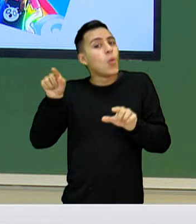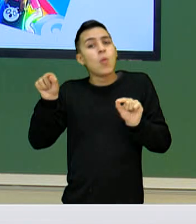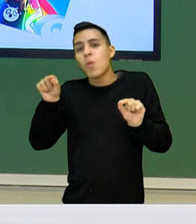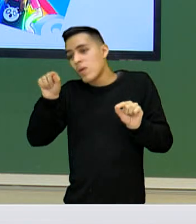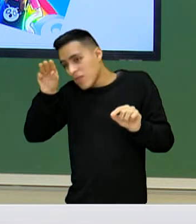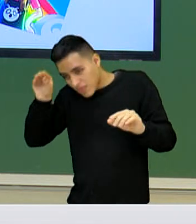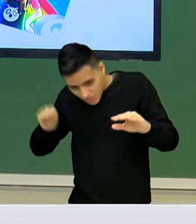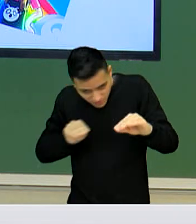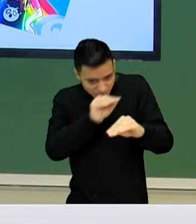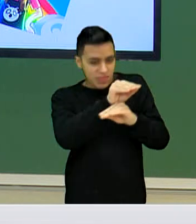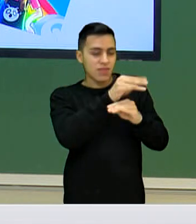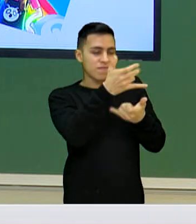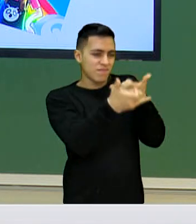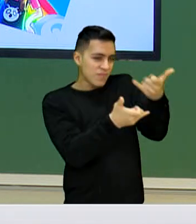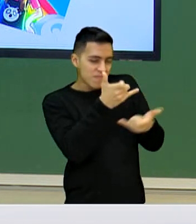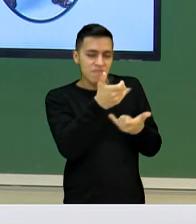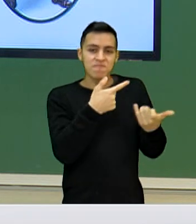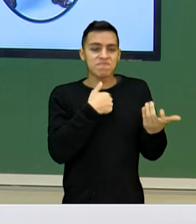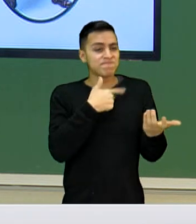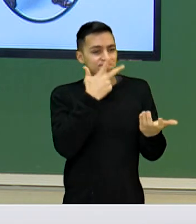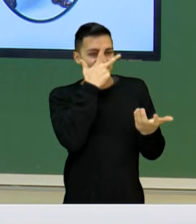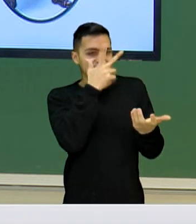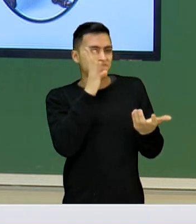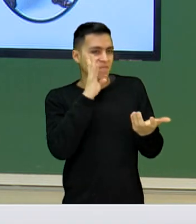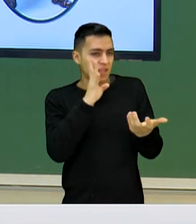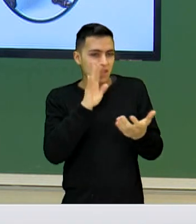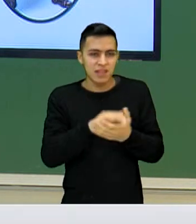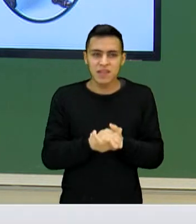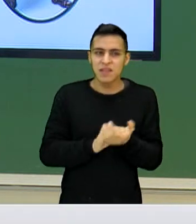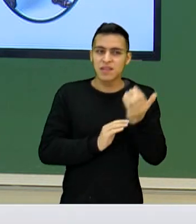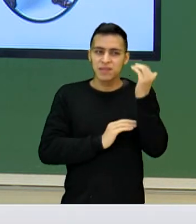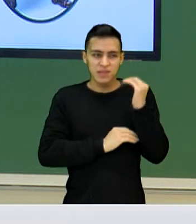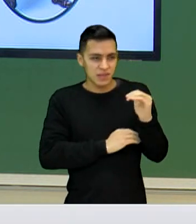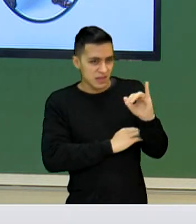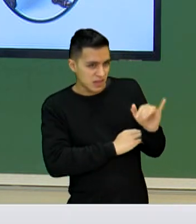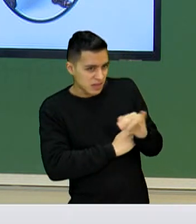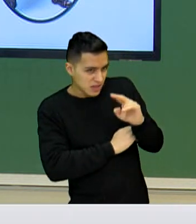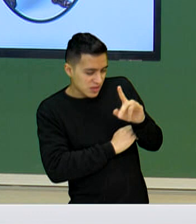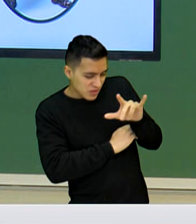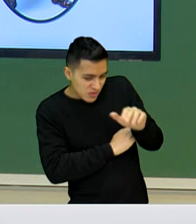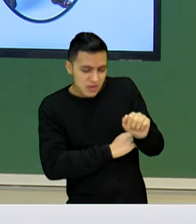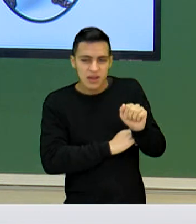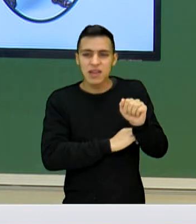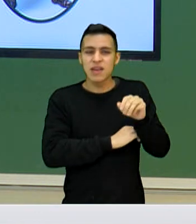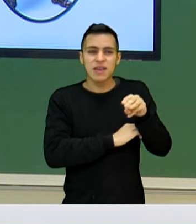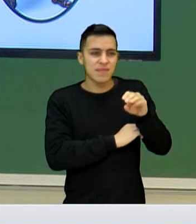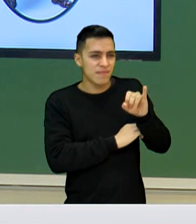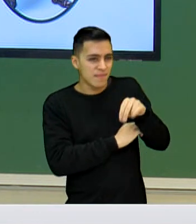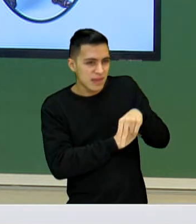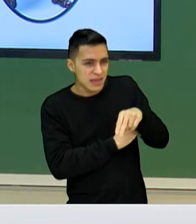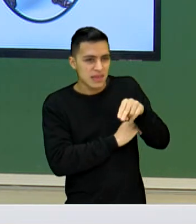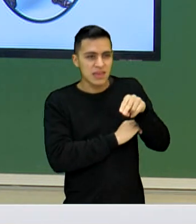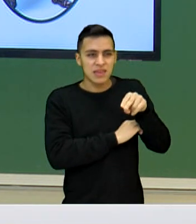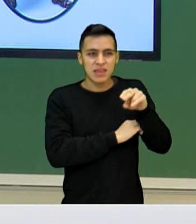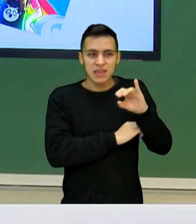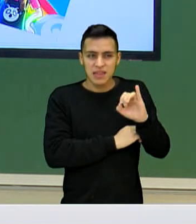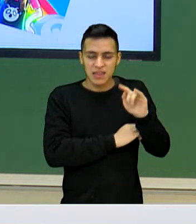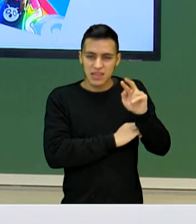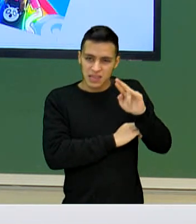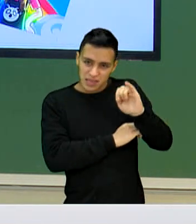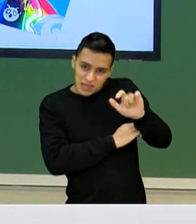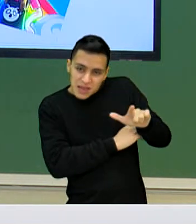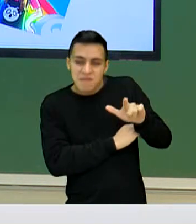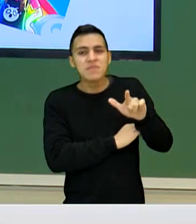estava no jogo e eu achei bem legal. A Julia Mine Girl do Roblox, que é a